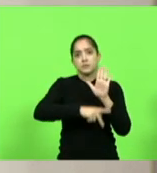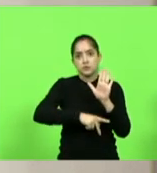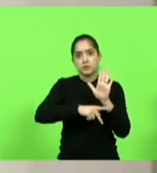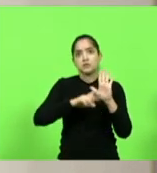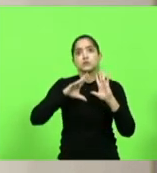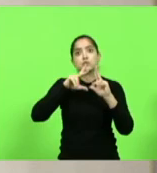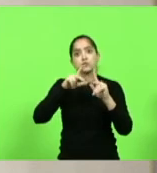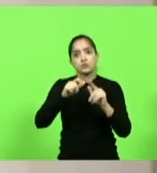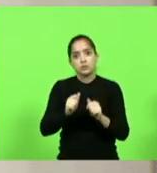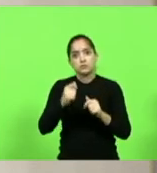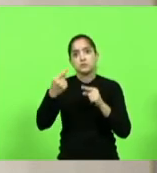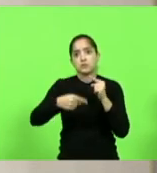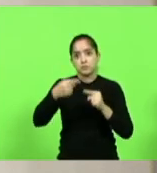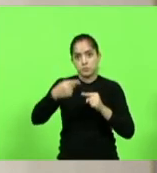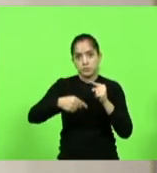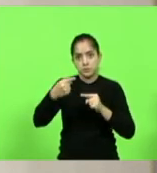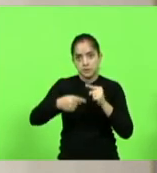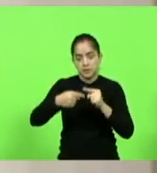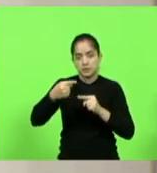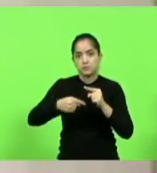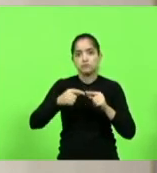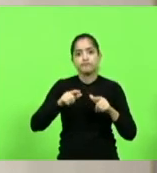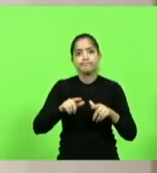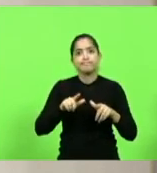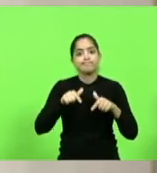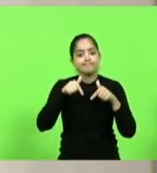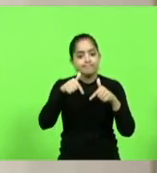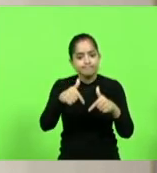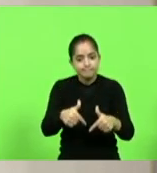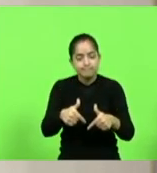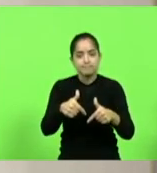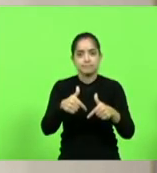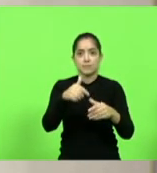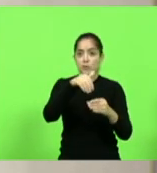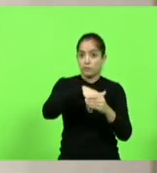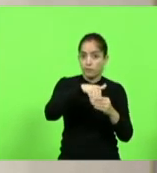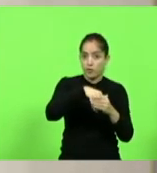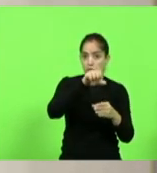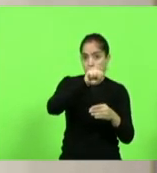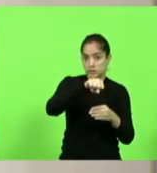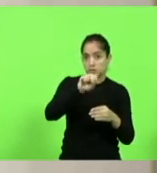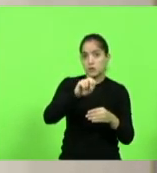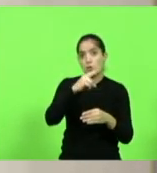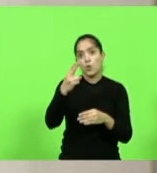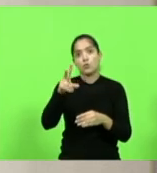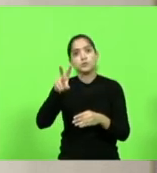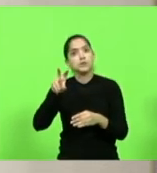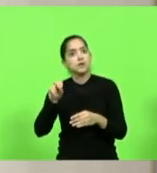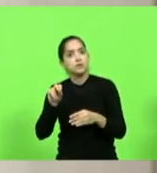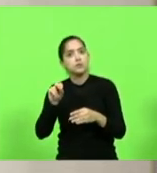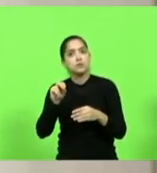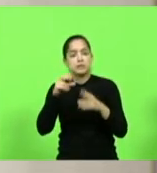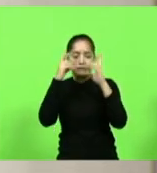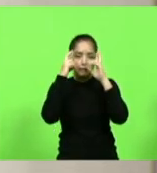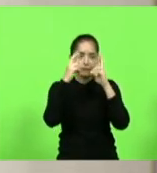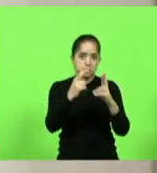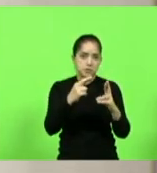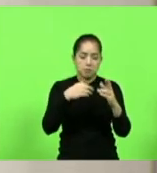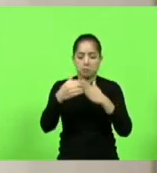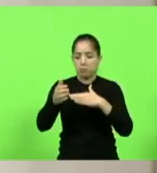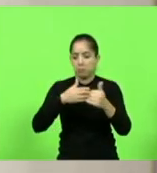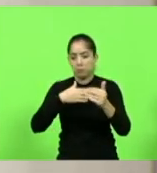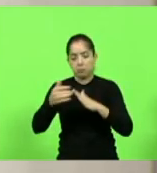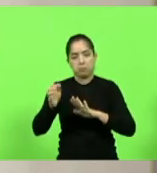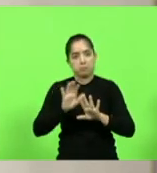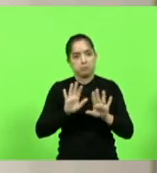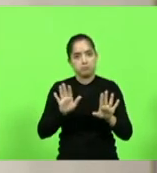deputados, nos posicionarmos aqui no plenário, seja voto sim ou voto não. E o voto tem que ser respeitado, seja qual lado for, mas